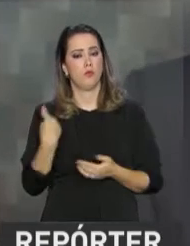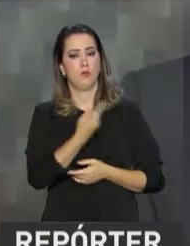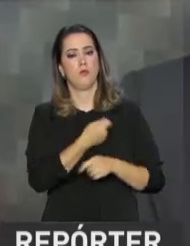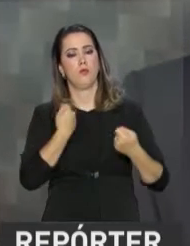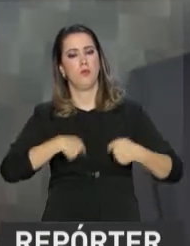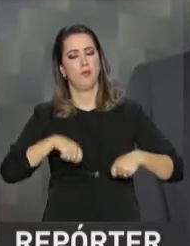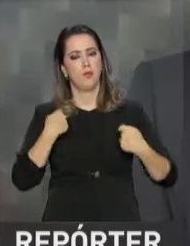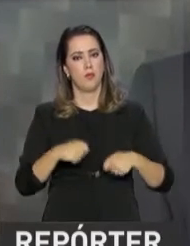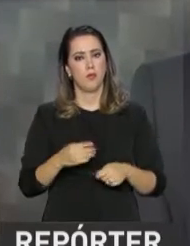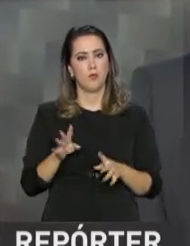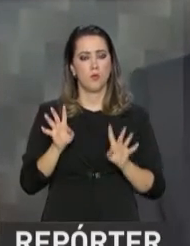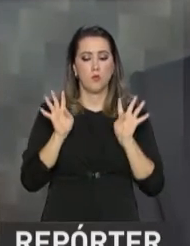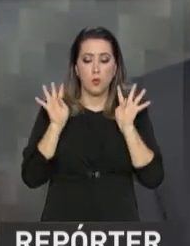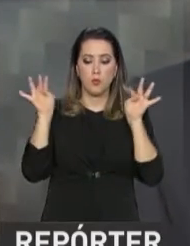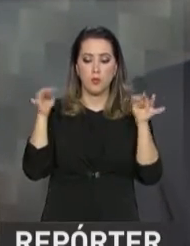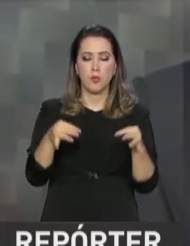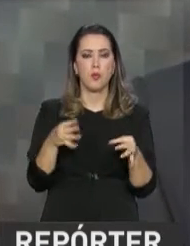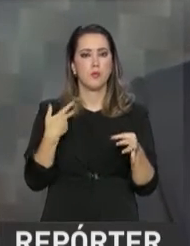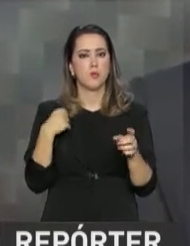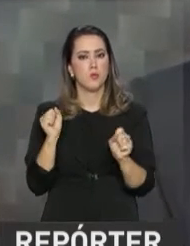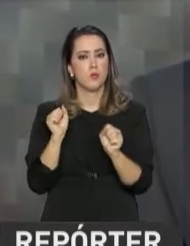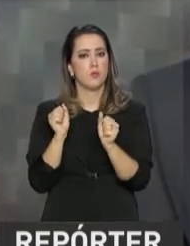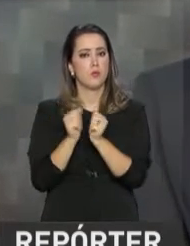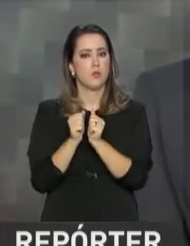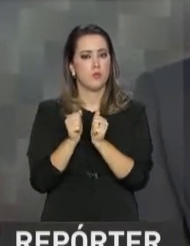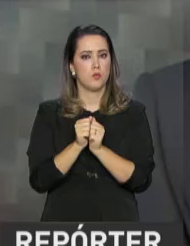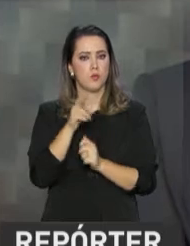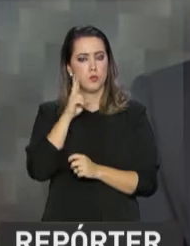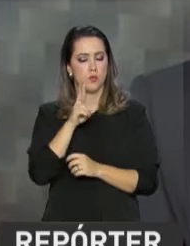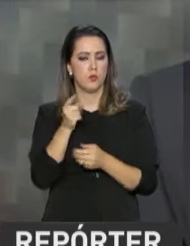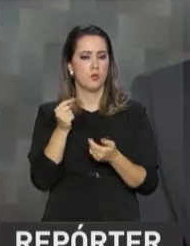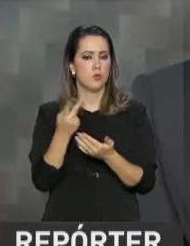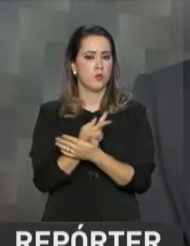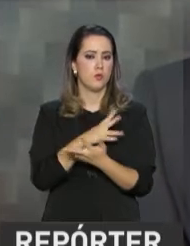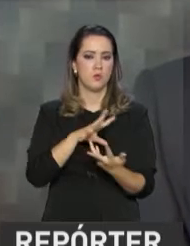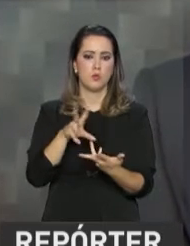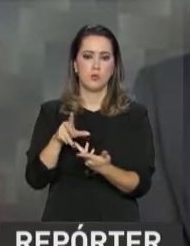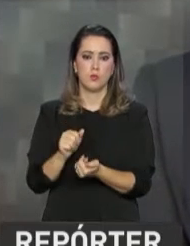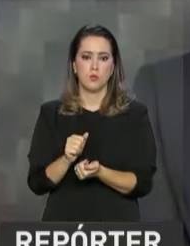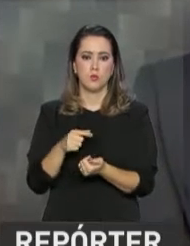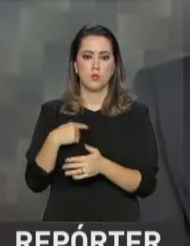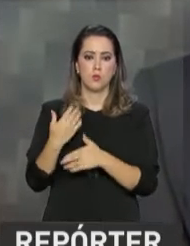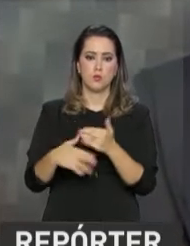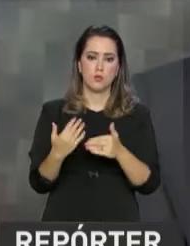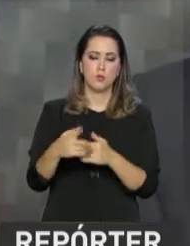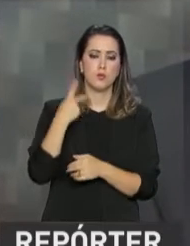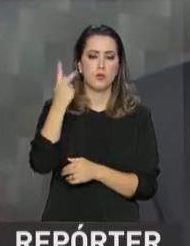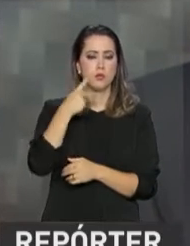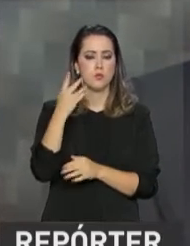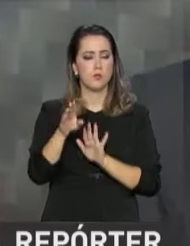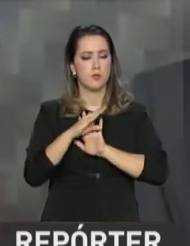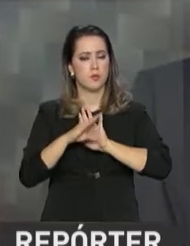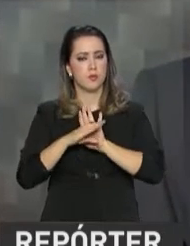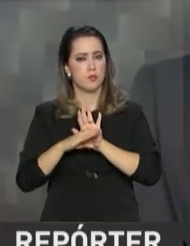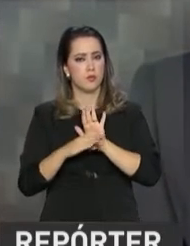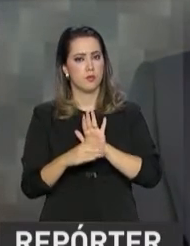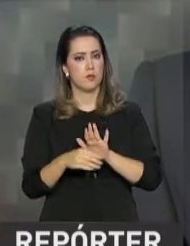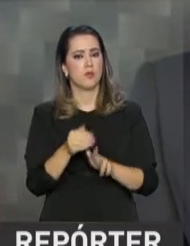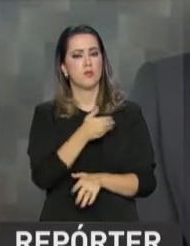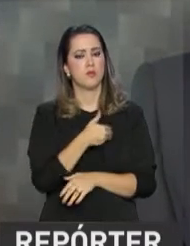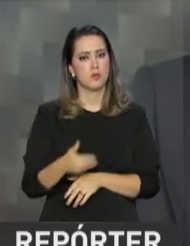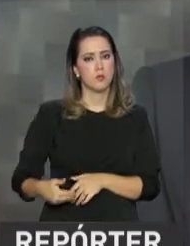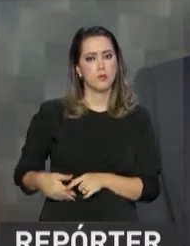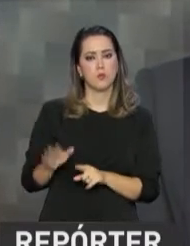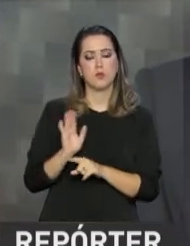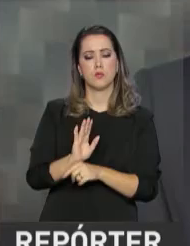estar atentos e acompanhando o que está acontecendo no mundo para desenvolver políticas e programas do governo para auxiliar